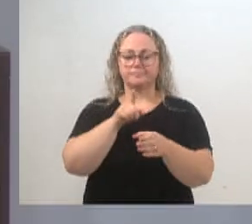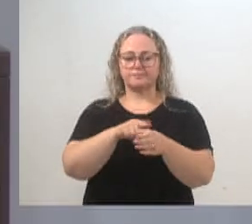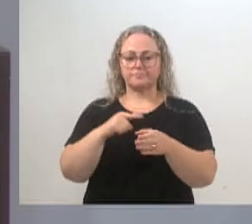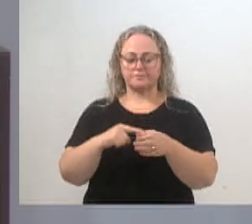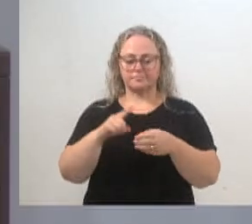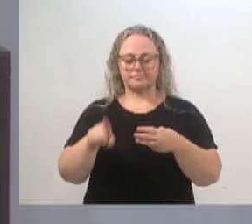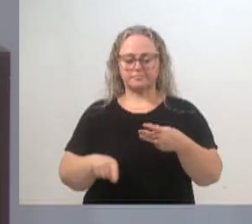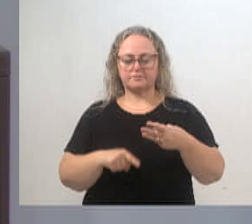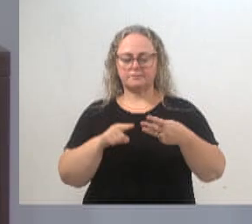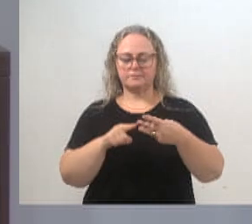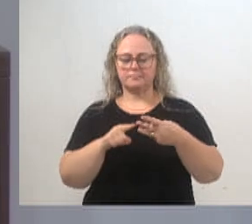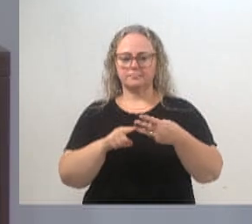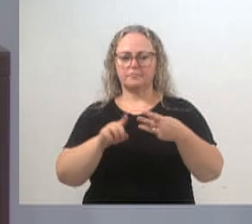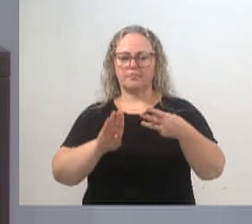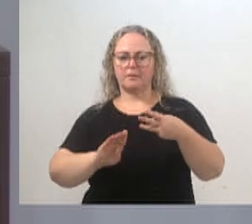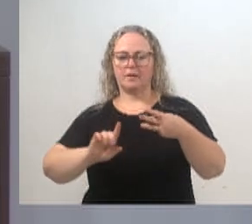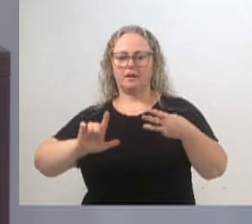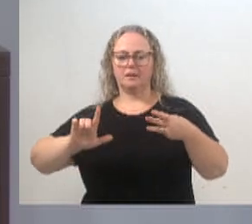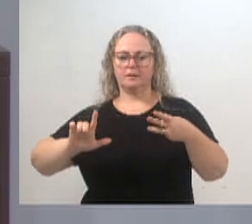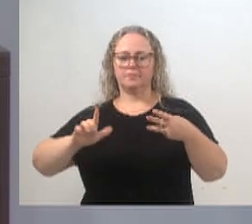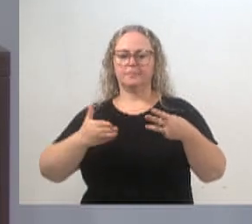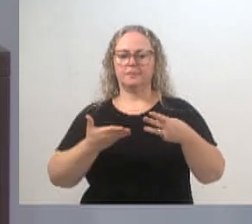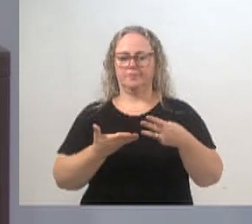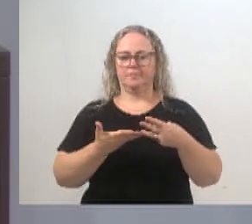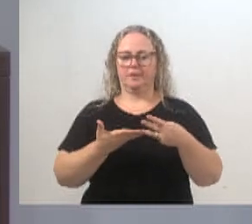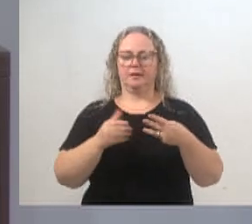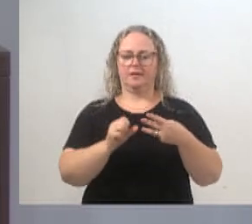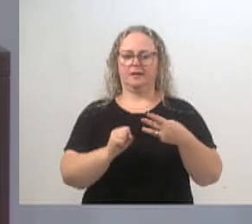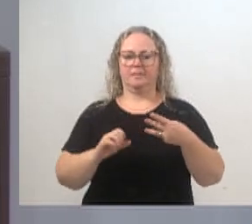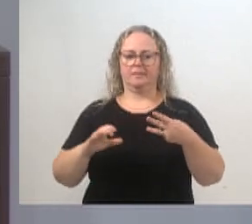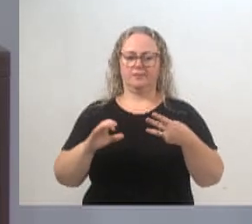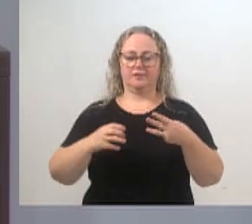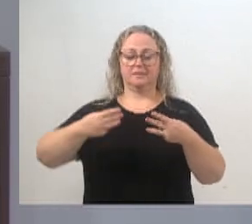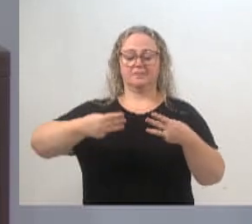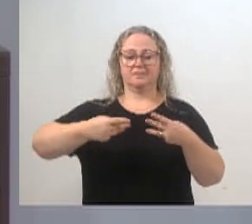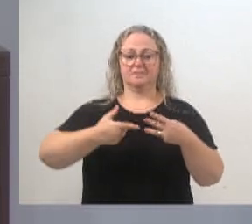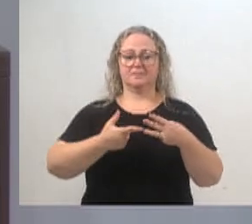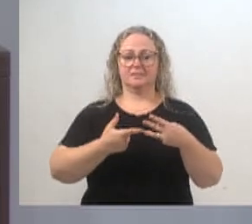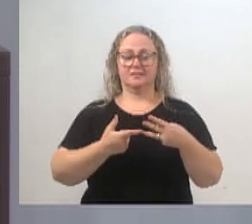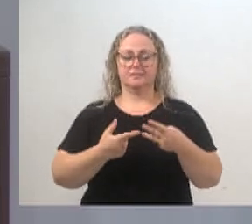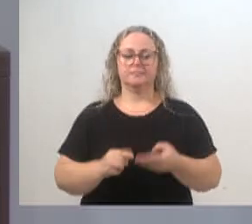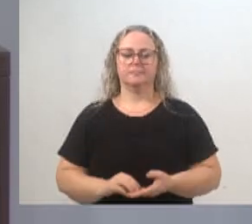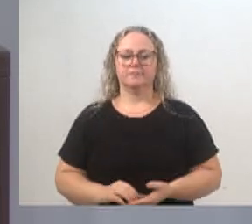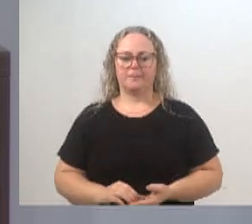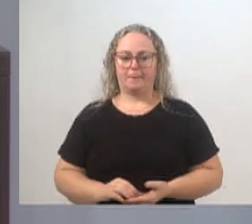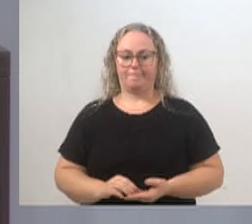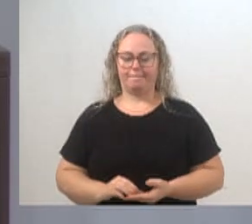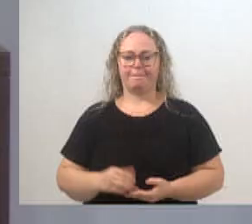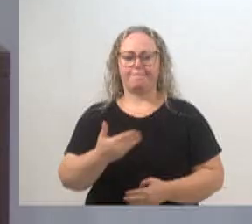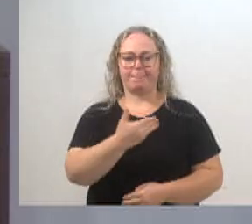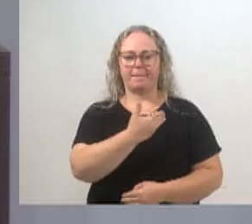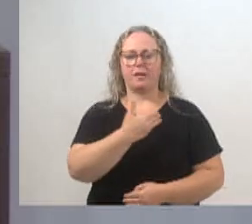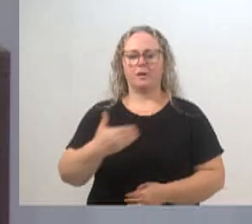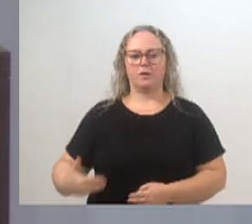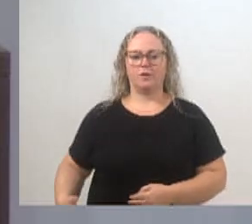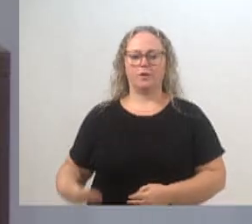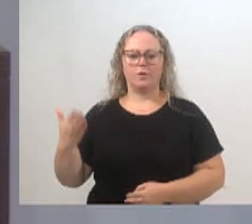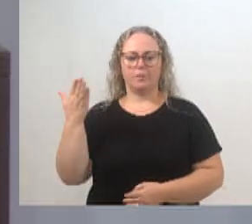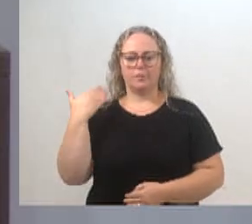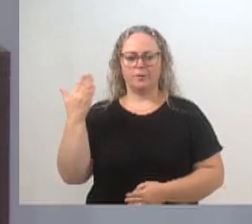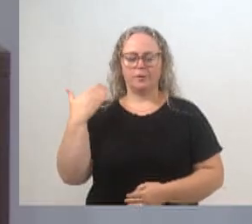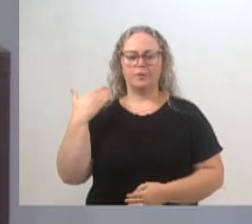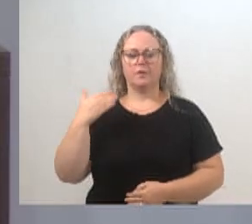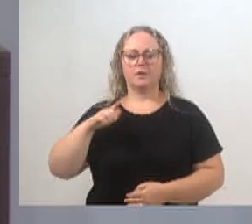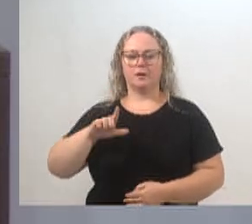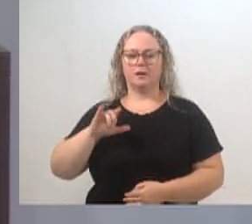do estado de Santa Catarina. E aí, vereadores e vereadores, o ex-governador de Santa Catarina, nosso saudoso Luiz